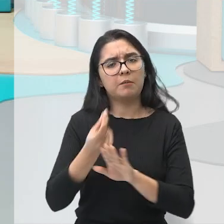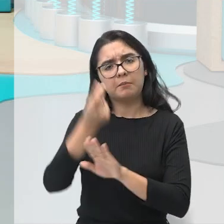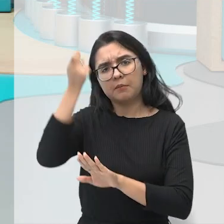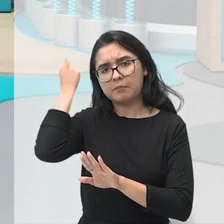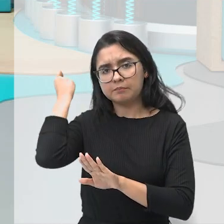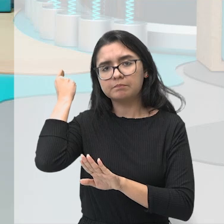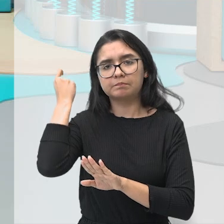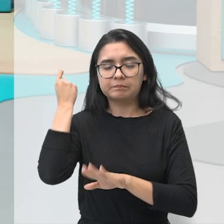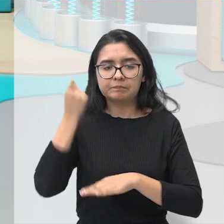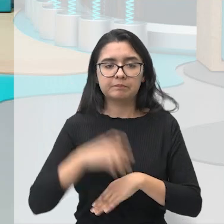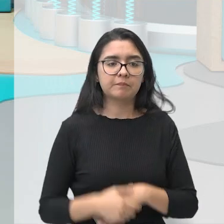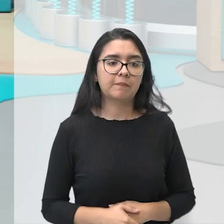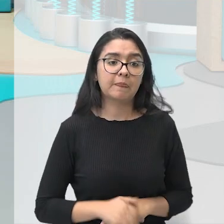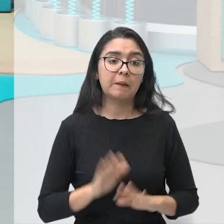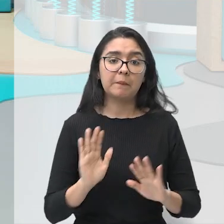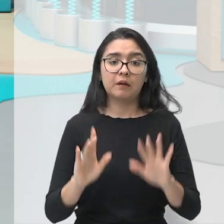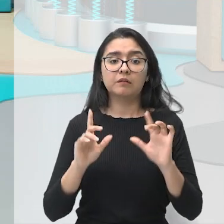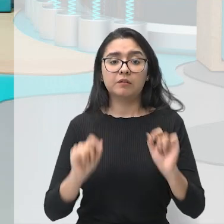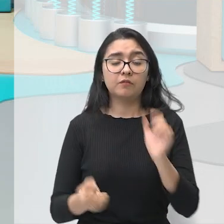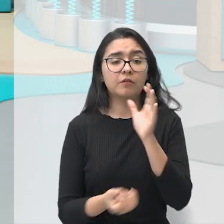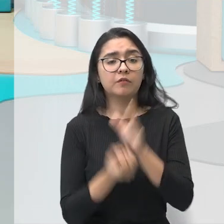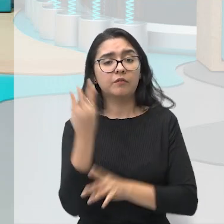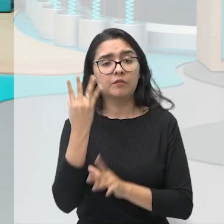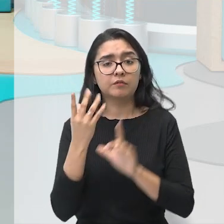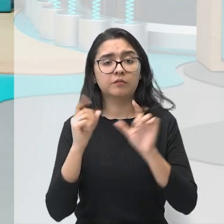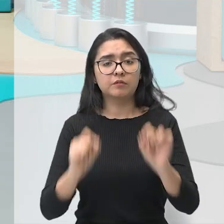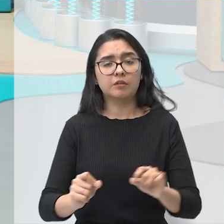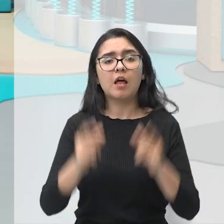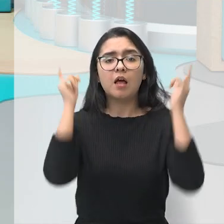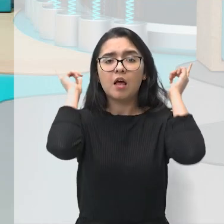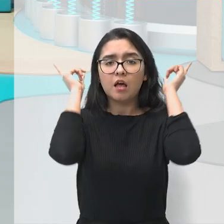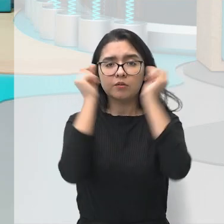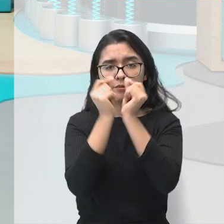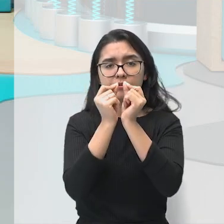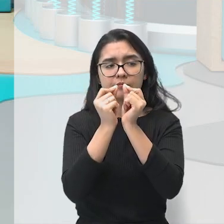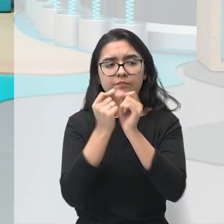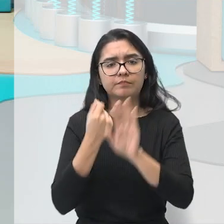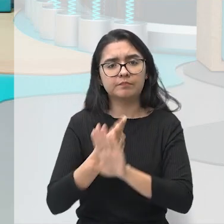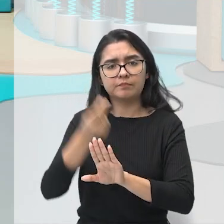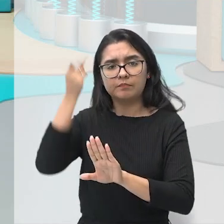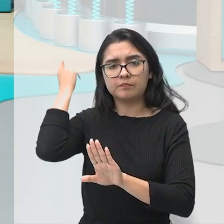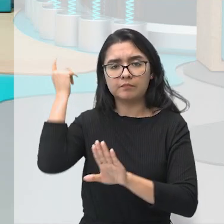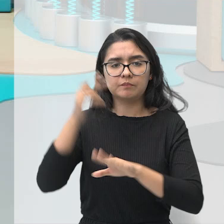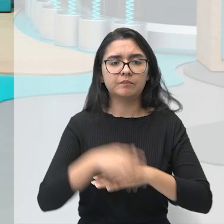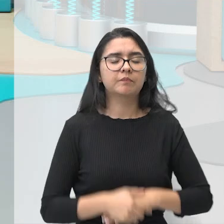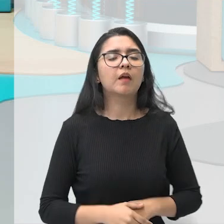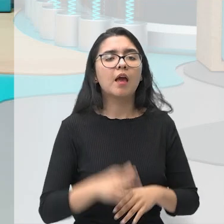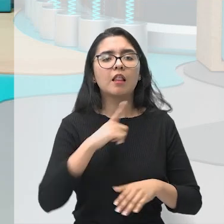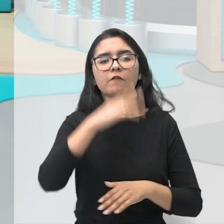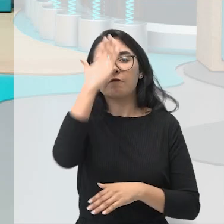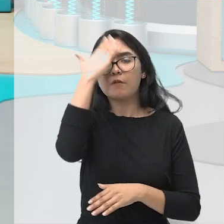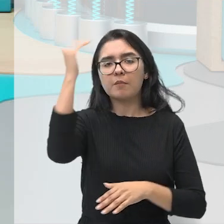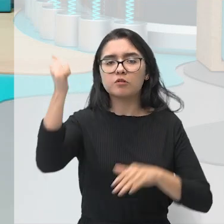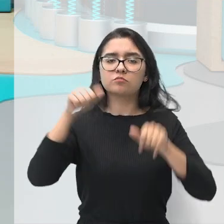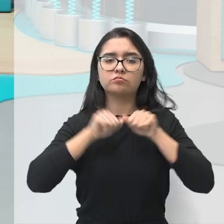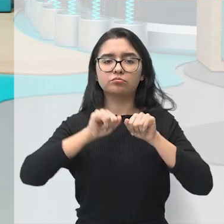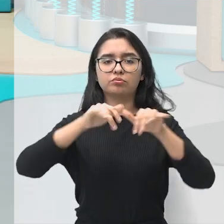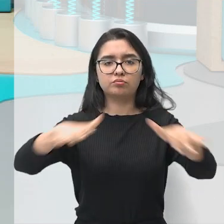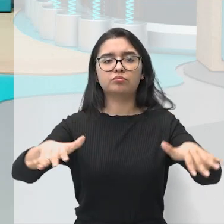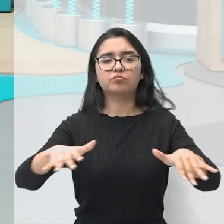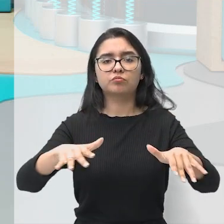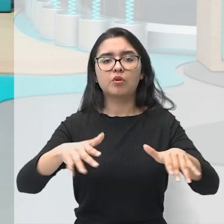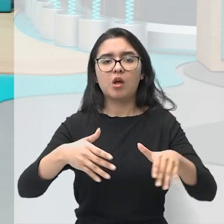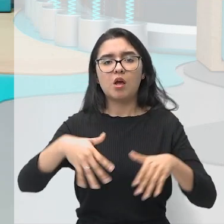antiga, ok? Apesar de ter sido criado lá no Egito Antigo, a bocha ela ganhou popularidade com